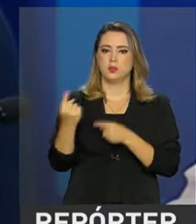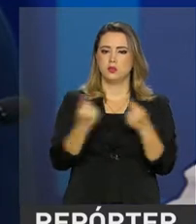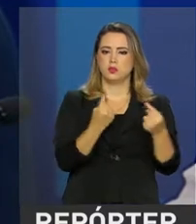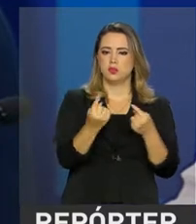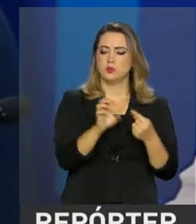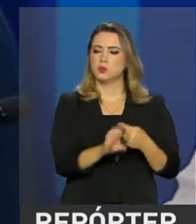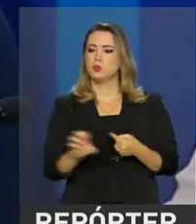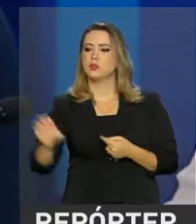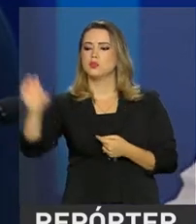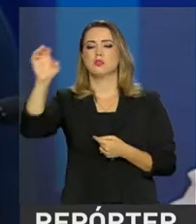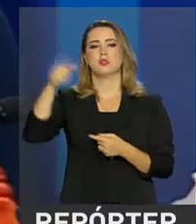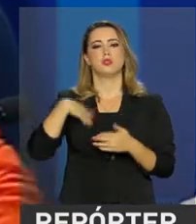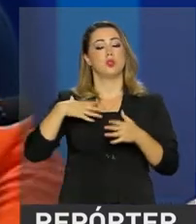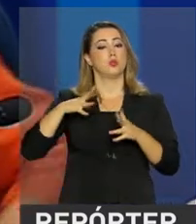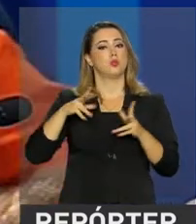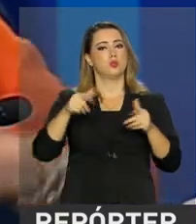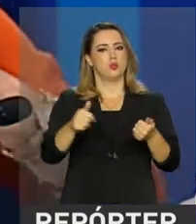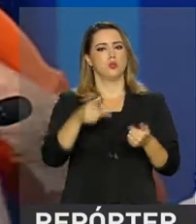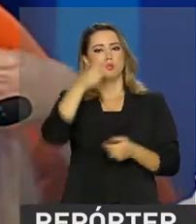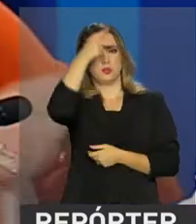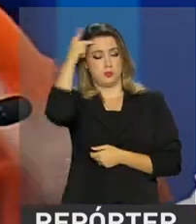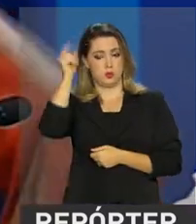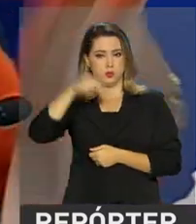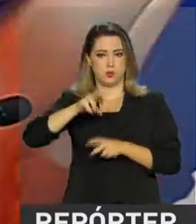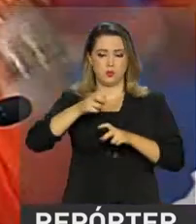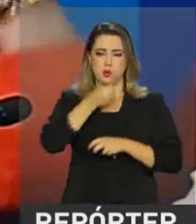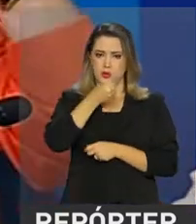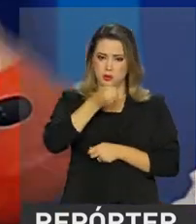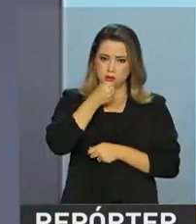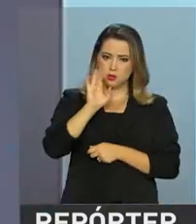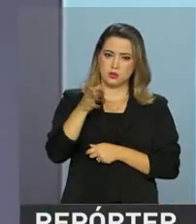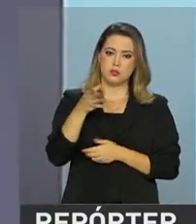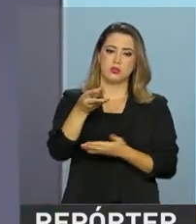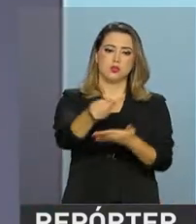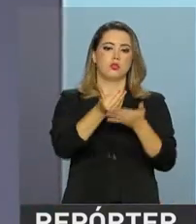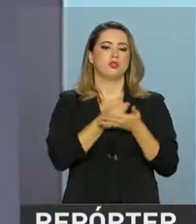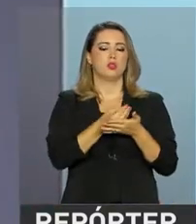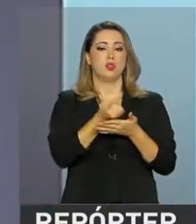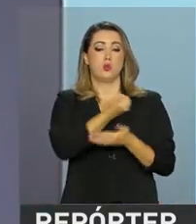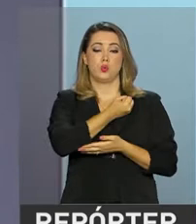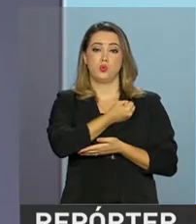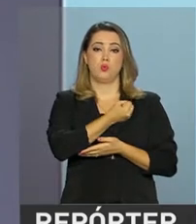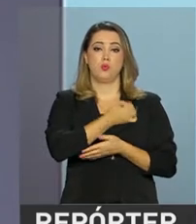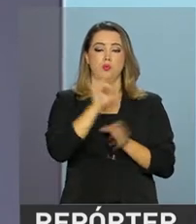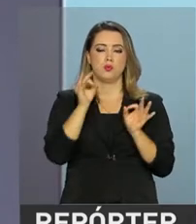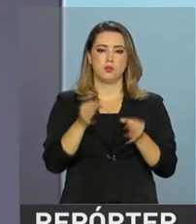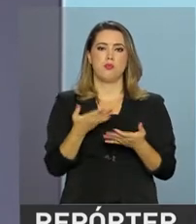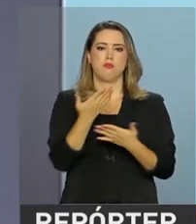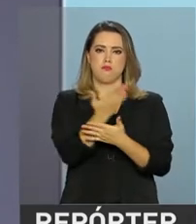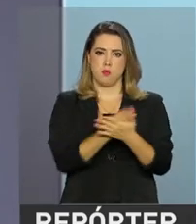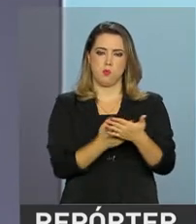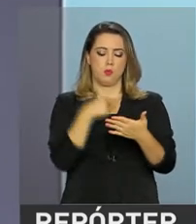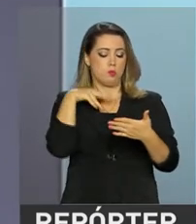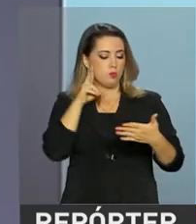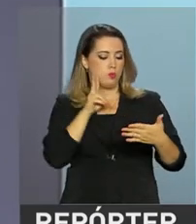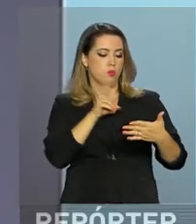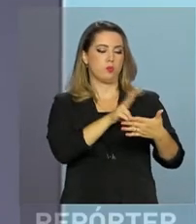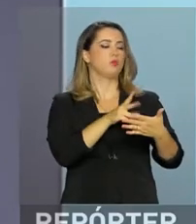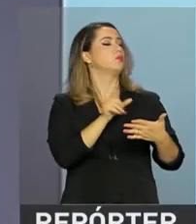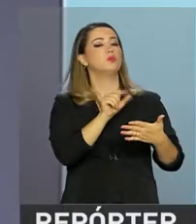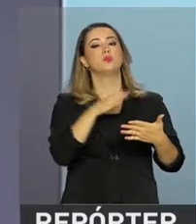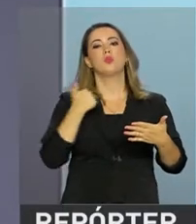da federação, todos os jornalistas já receberam esses dados, já têm esses dados em mãos, vou